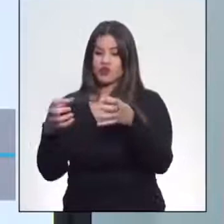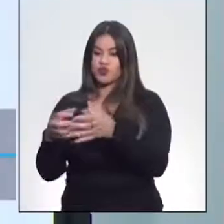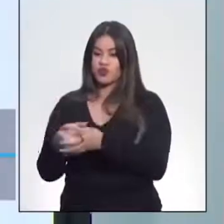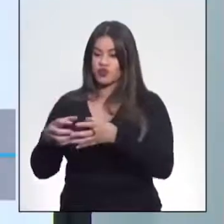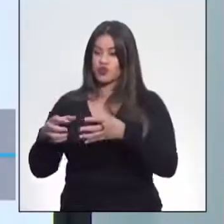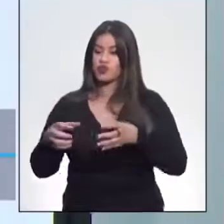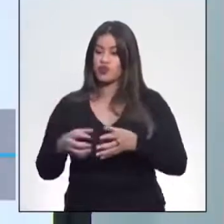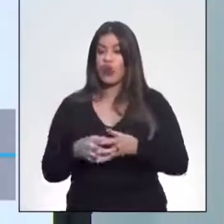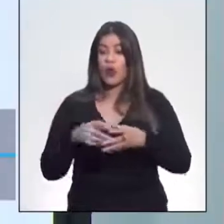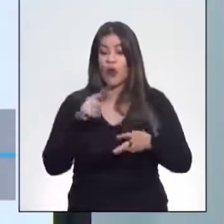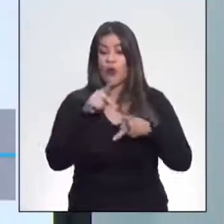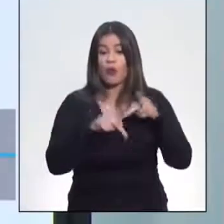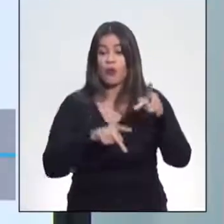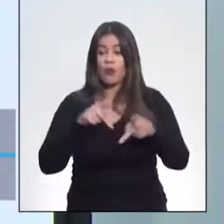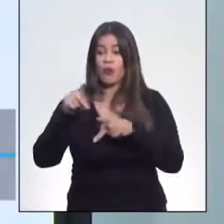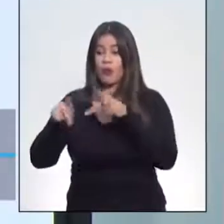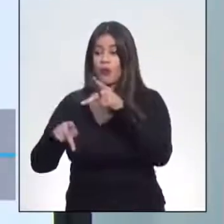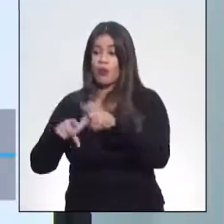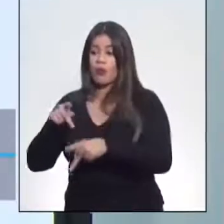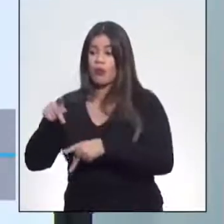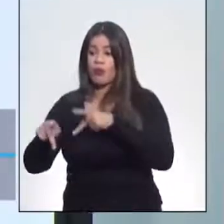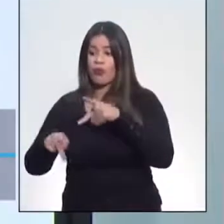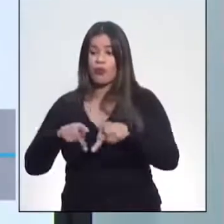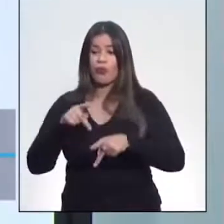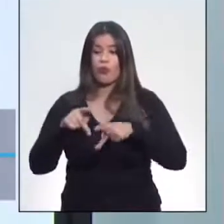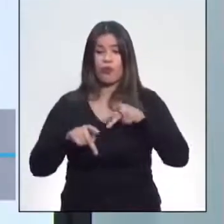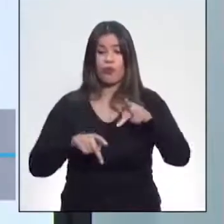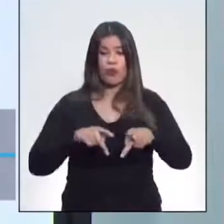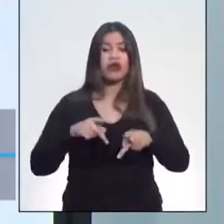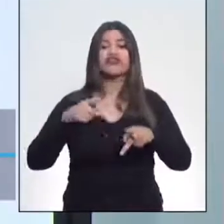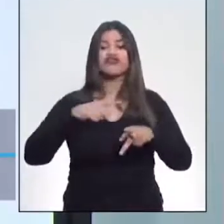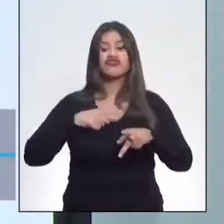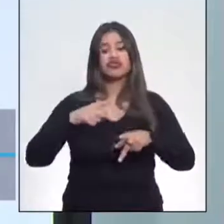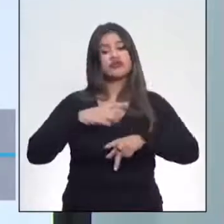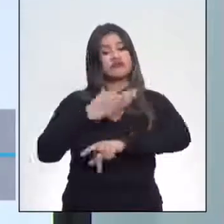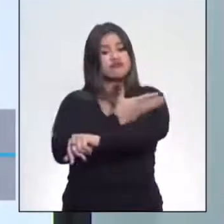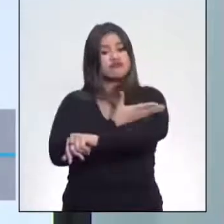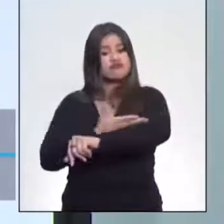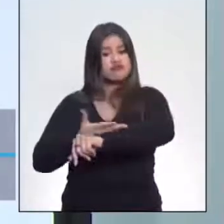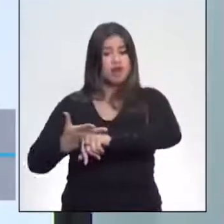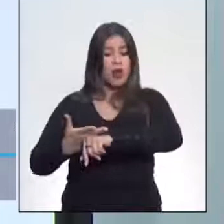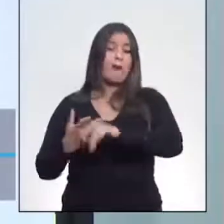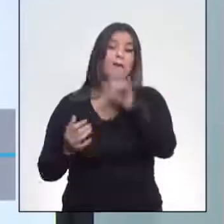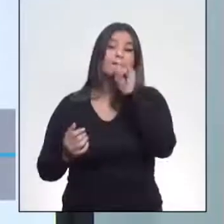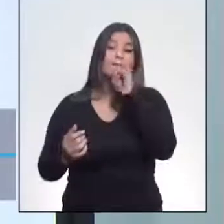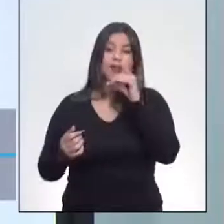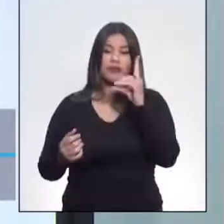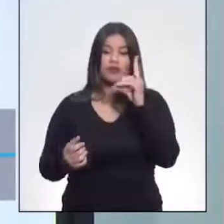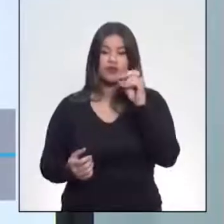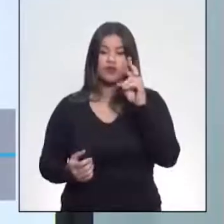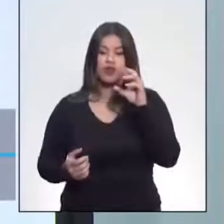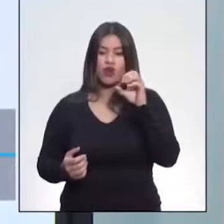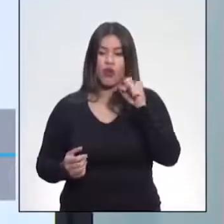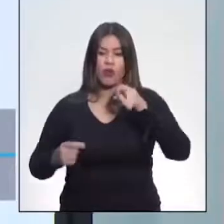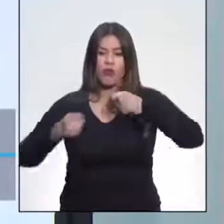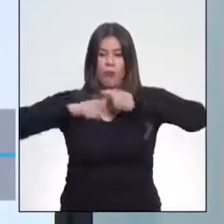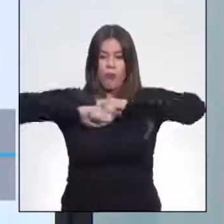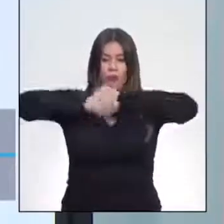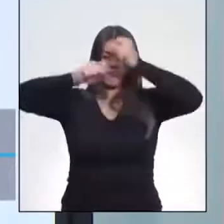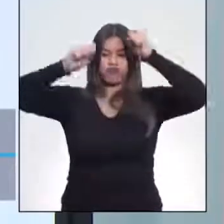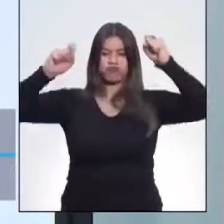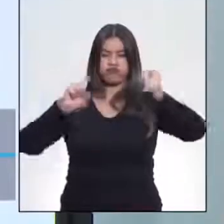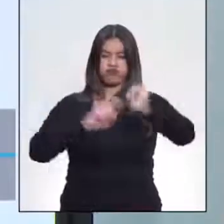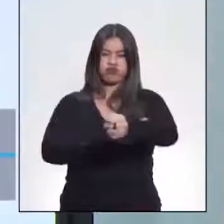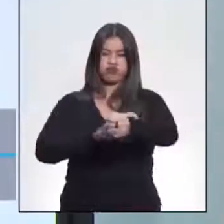sua tradição cada povo tinha um jeito de ser por exemplo os dórios eles eram extremamente violentos e